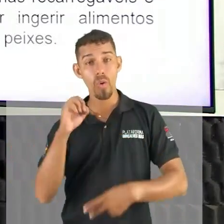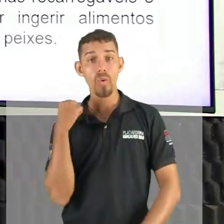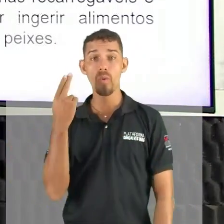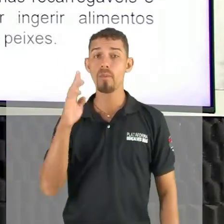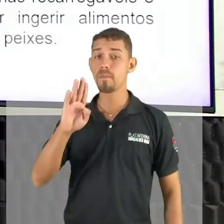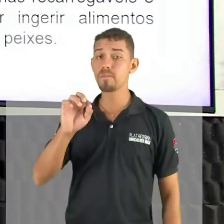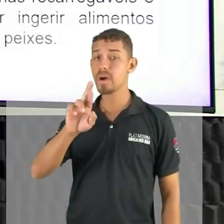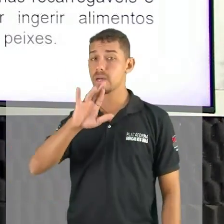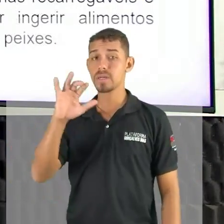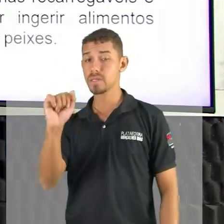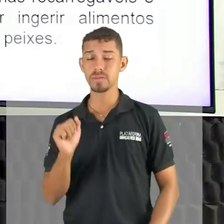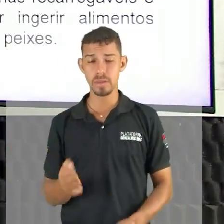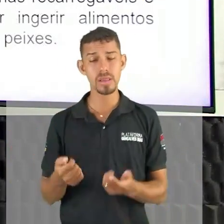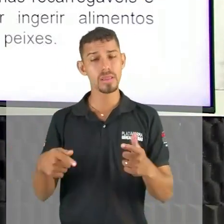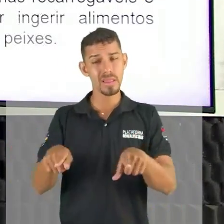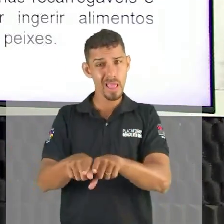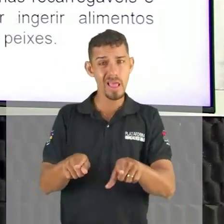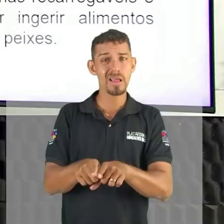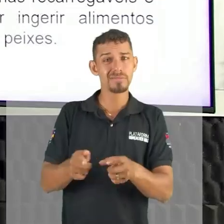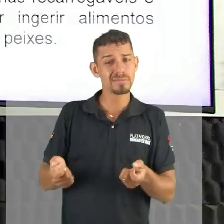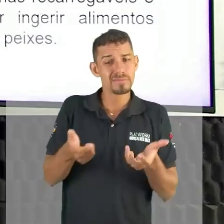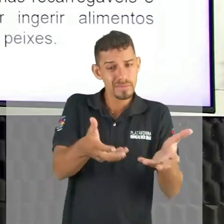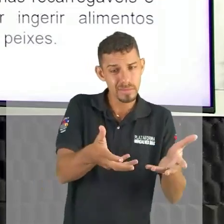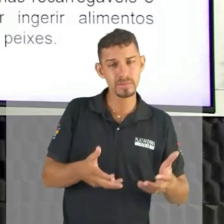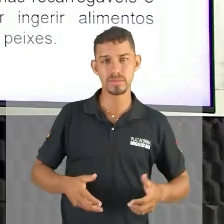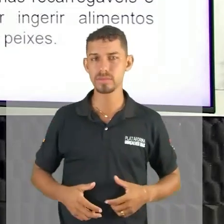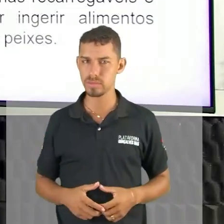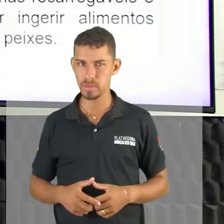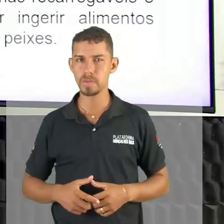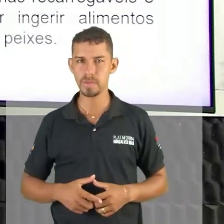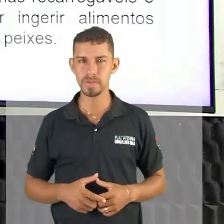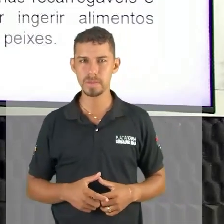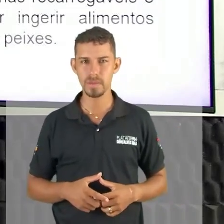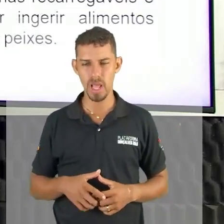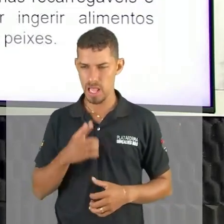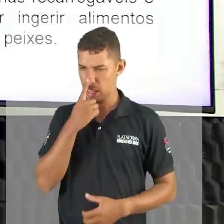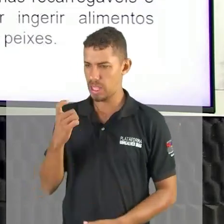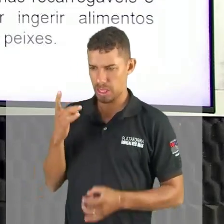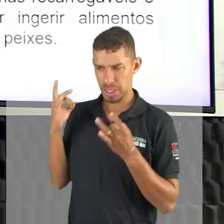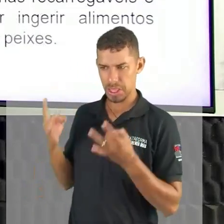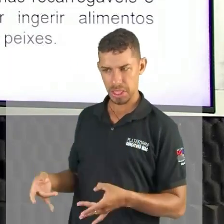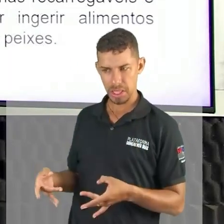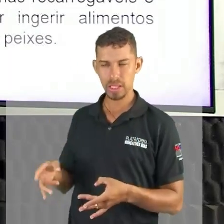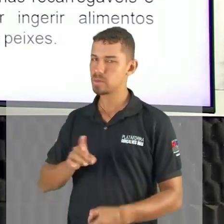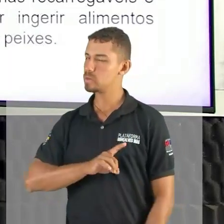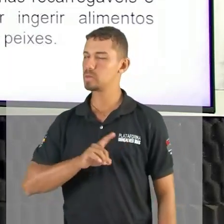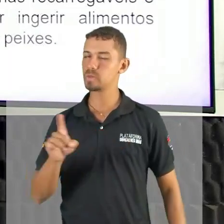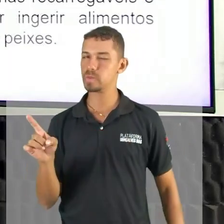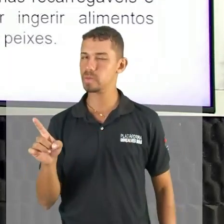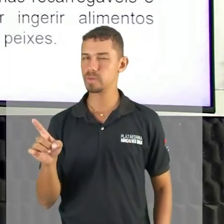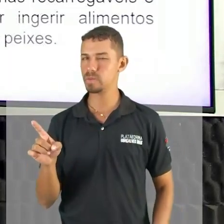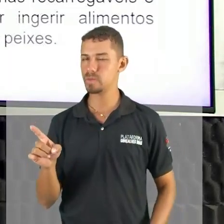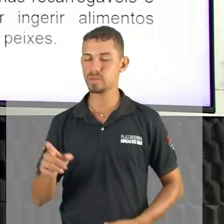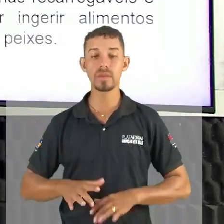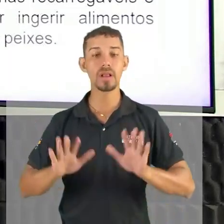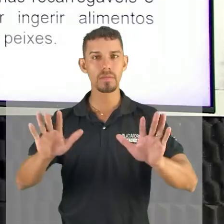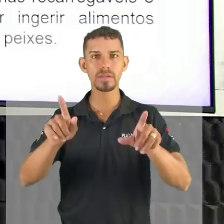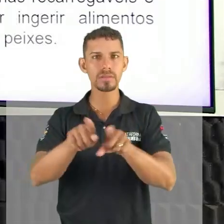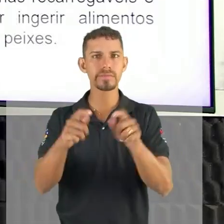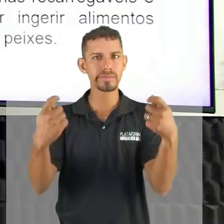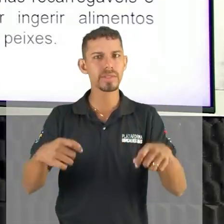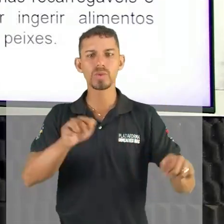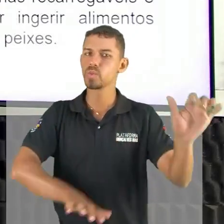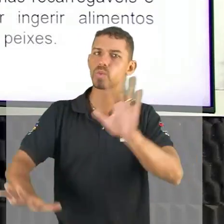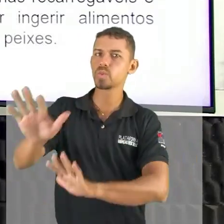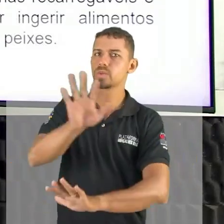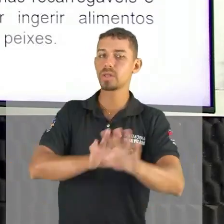devolução, para a sua recepção. Agora o detalhe. Como ele quer aquilo que acaba definitivamente com o problema, a gente tem que tomar muito